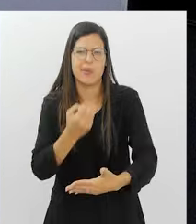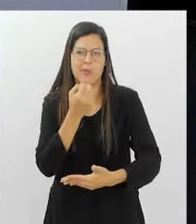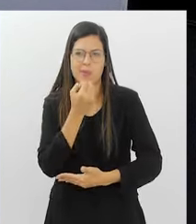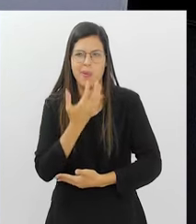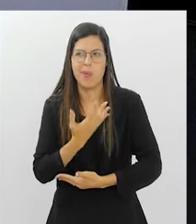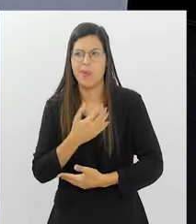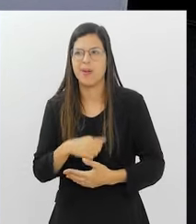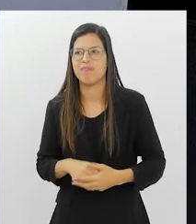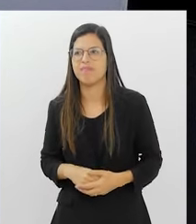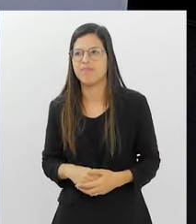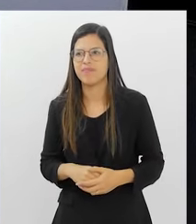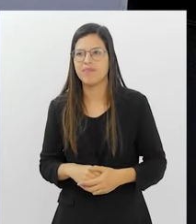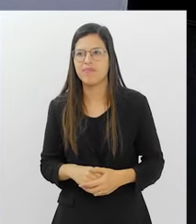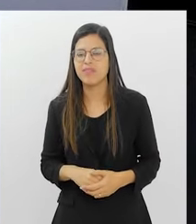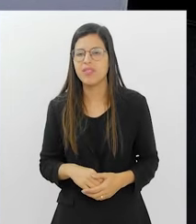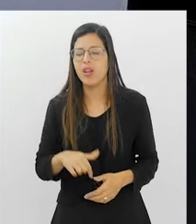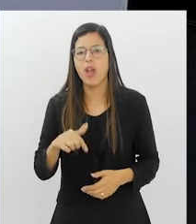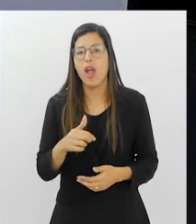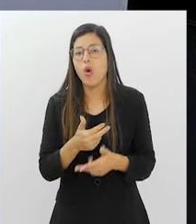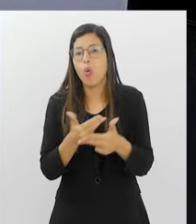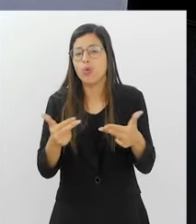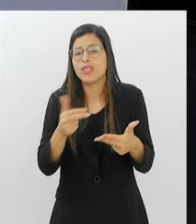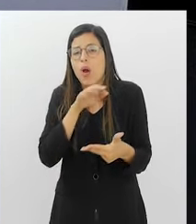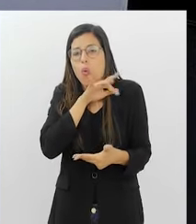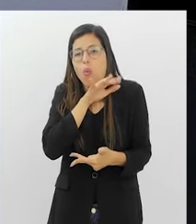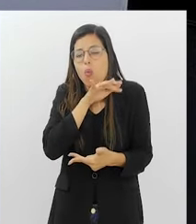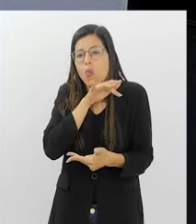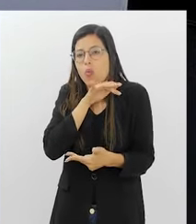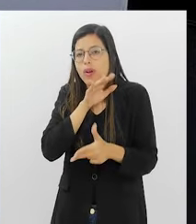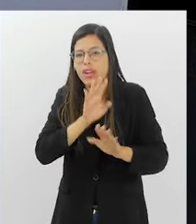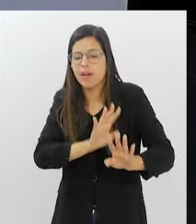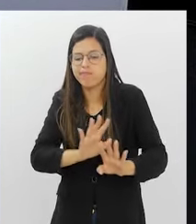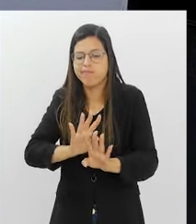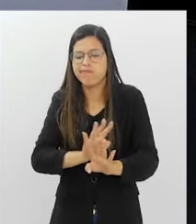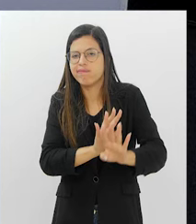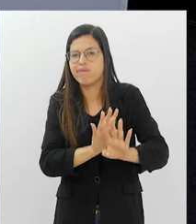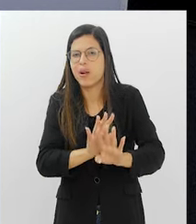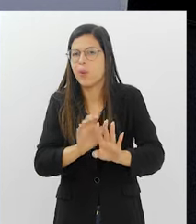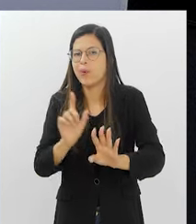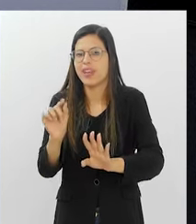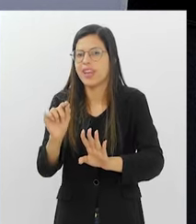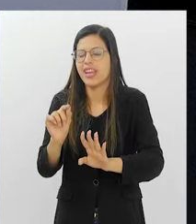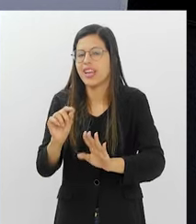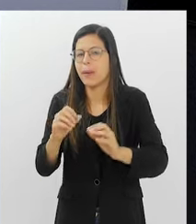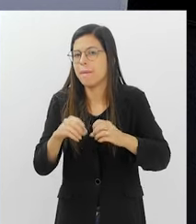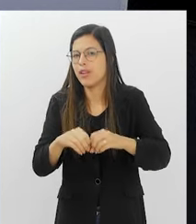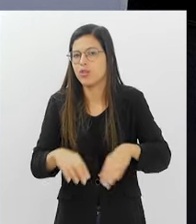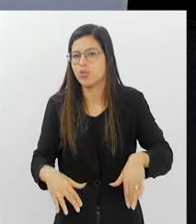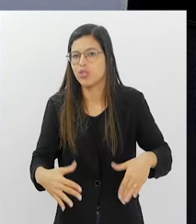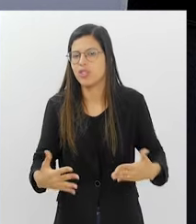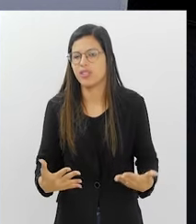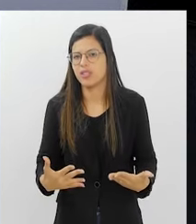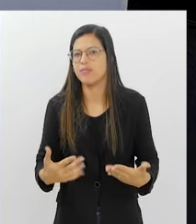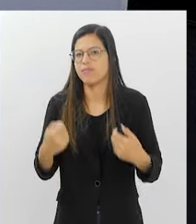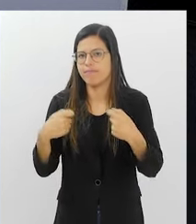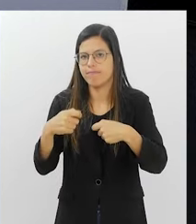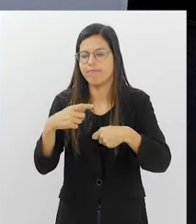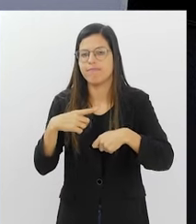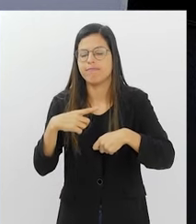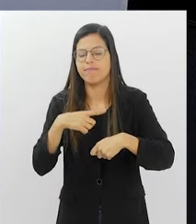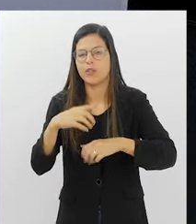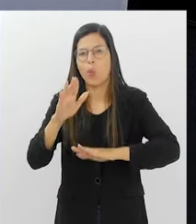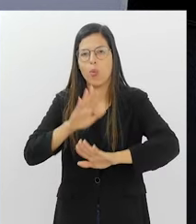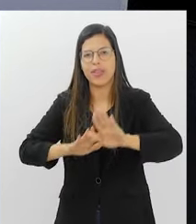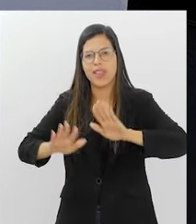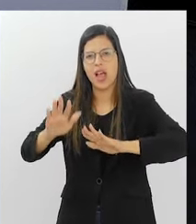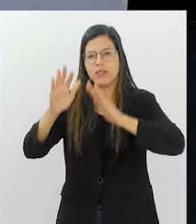disso se Deus quiser qual é o grande vilão de uma comissão de frente eu acho que a cabeça né a gente tem que ter muito pé no chão para